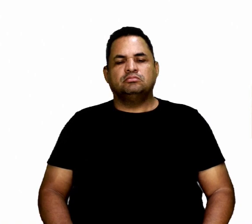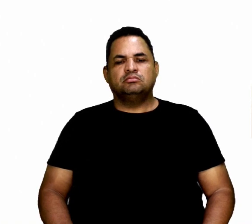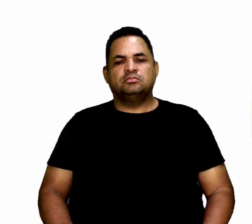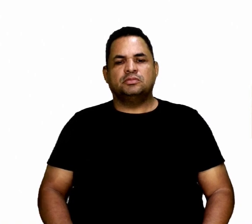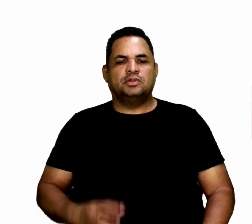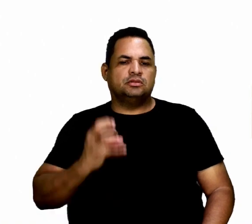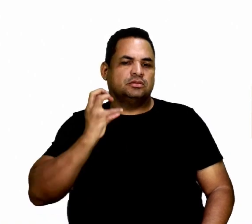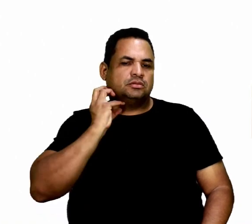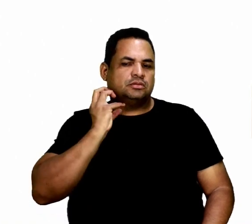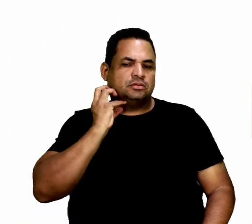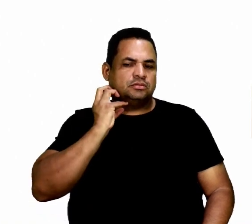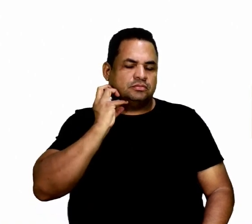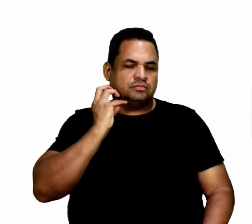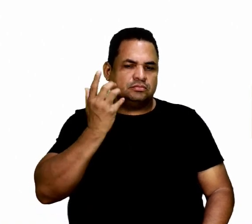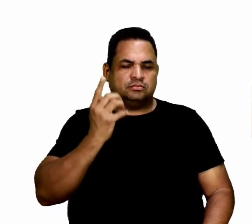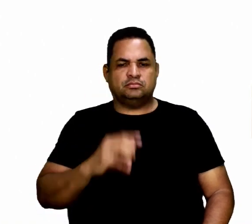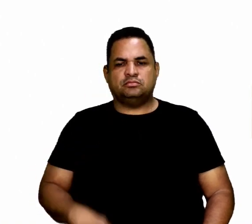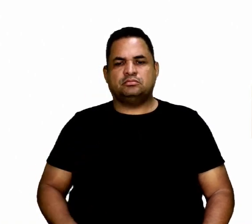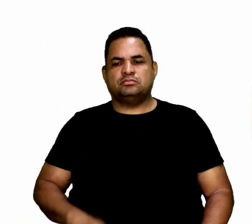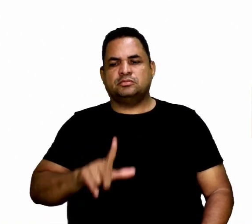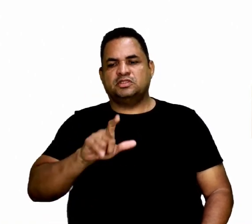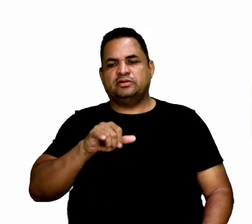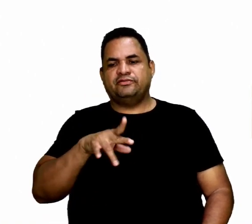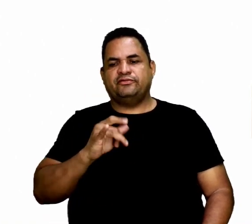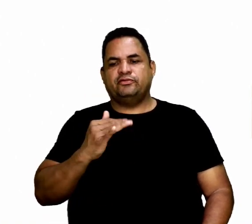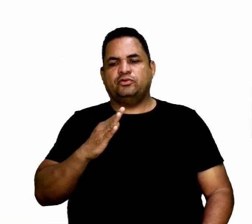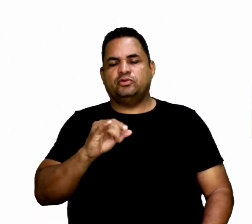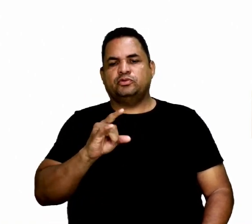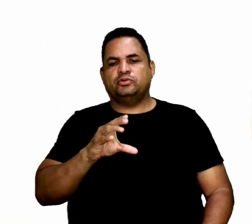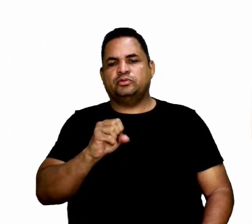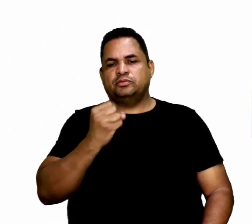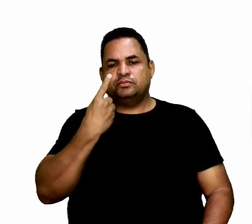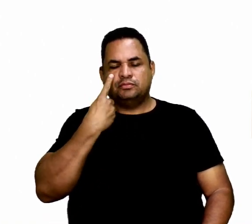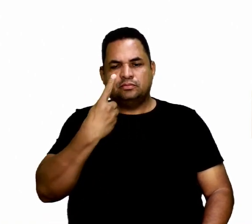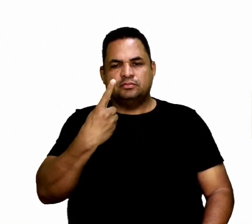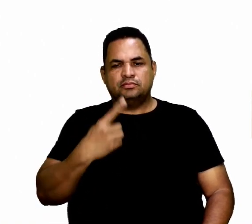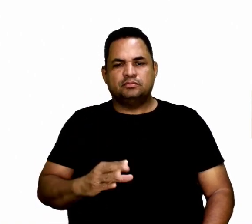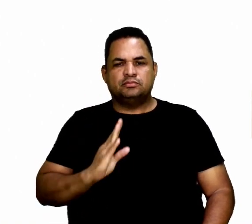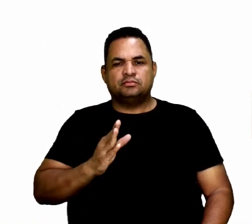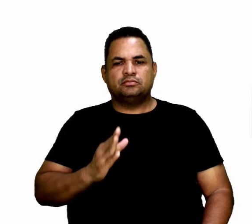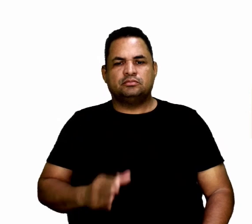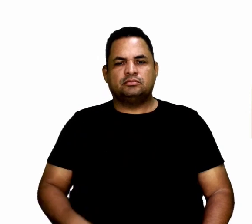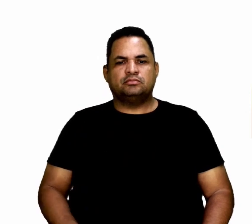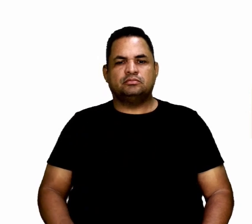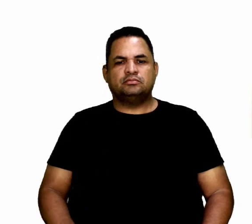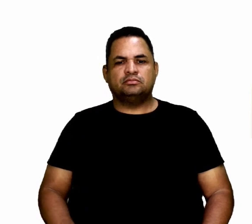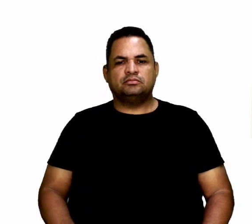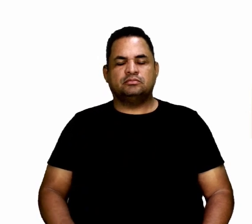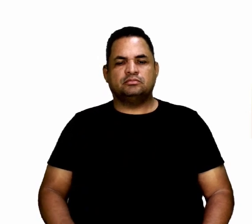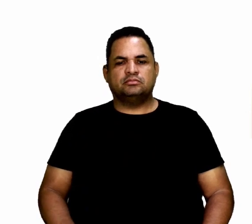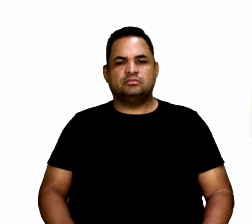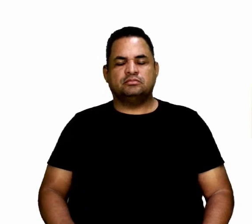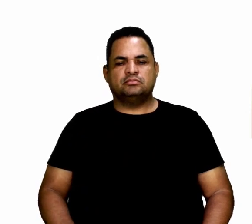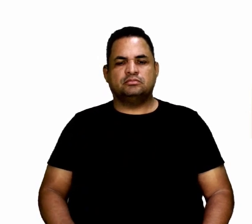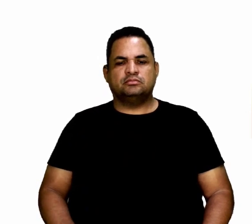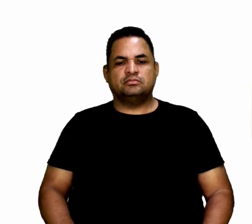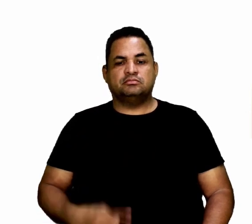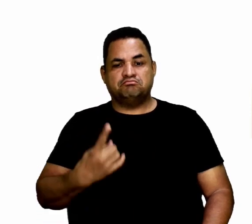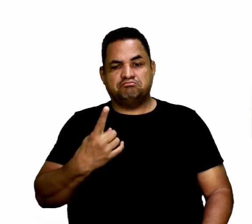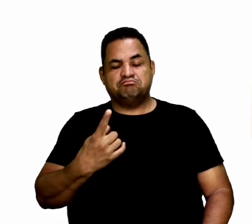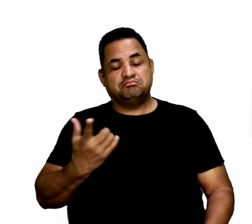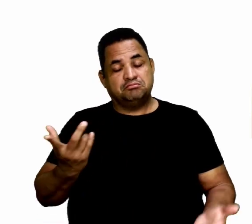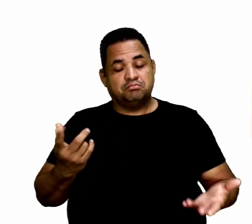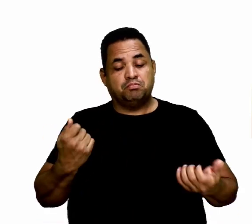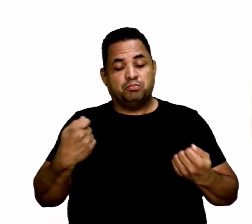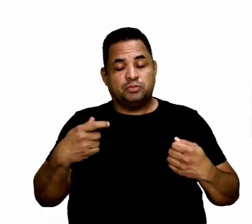glândulas, tá bom? Que são os linfonodos, tá? E você já deve ter passado por uma situação